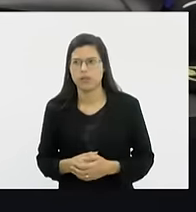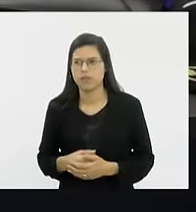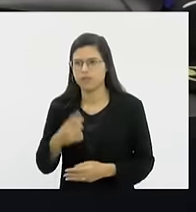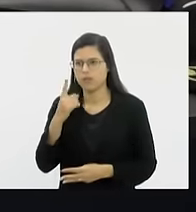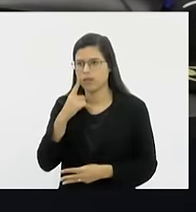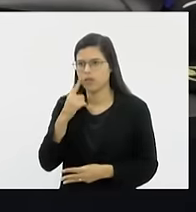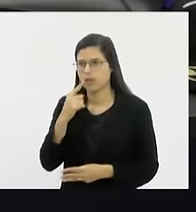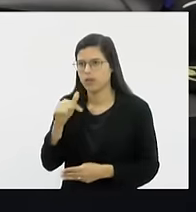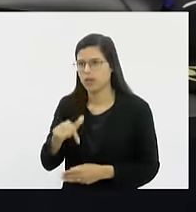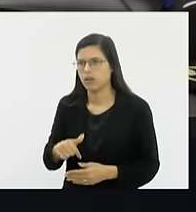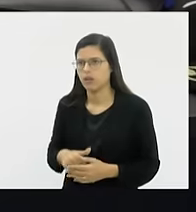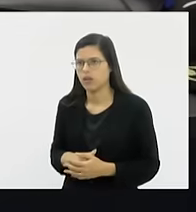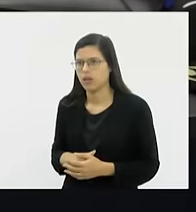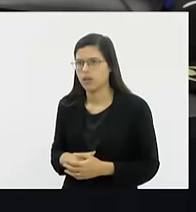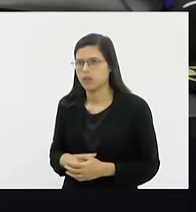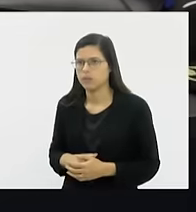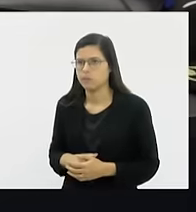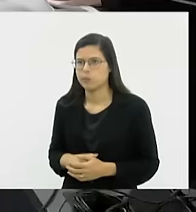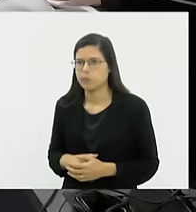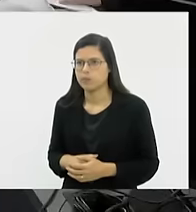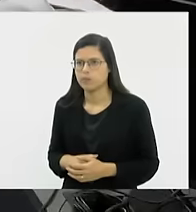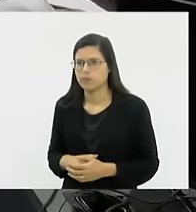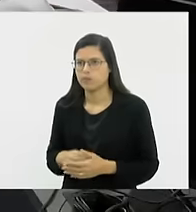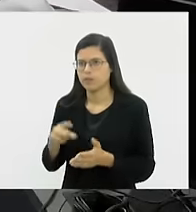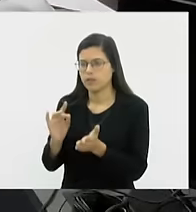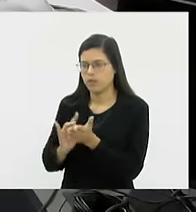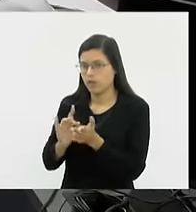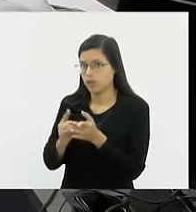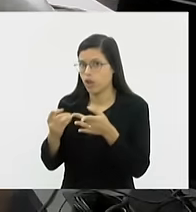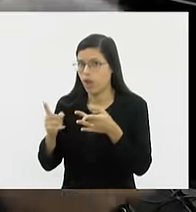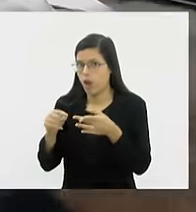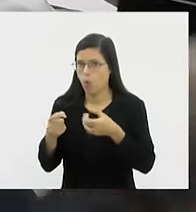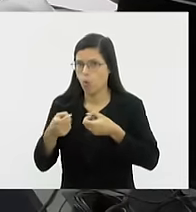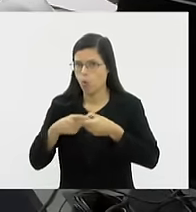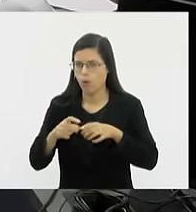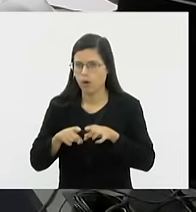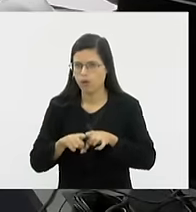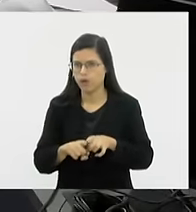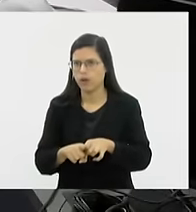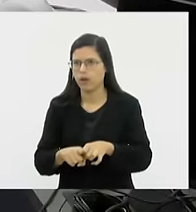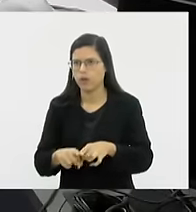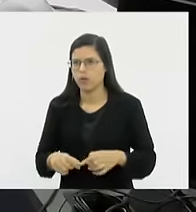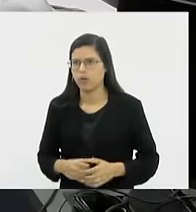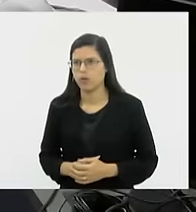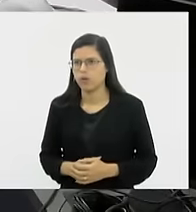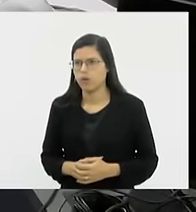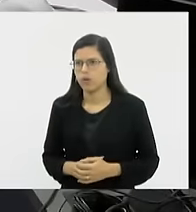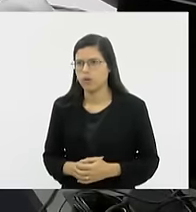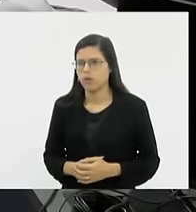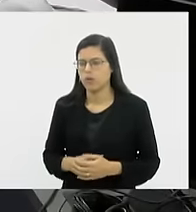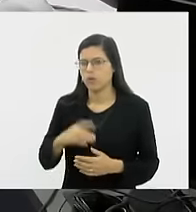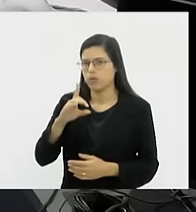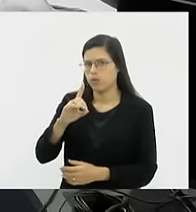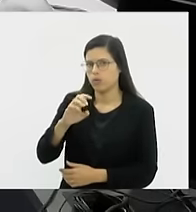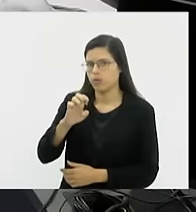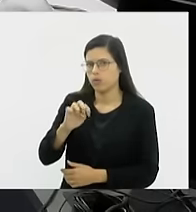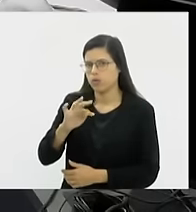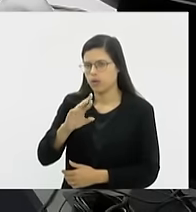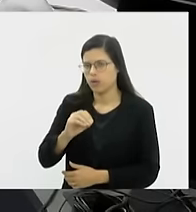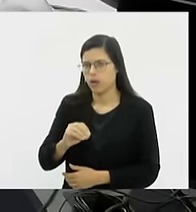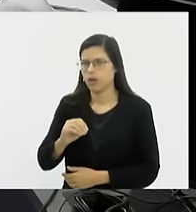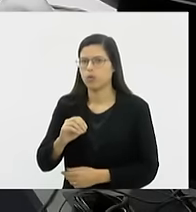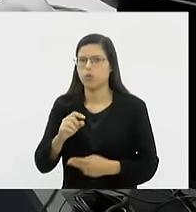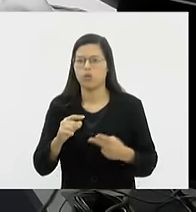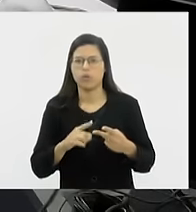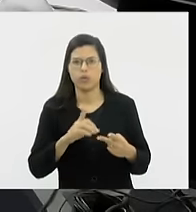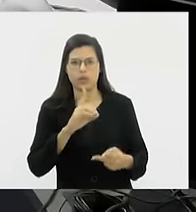aqui. Na verdade, secretário da Casa Civil, é um convênio super isso. Questionável. Do Detro, então, do Detro com o